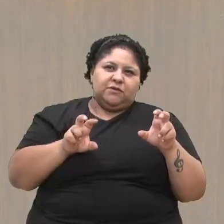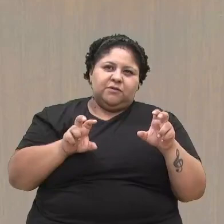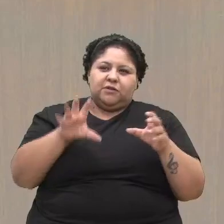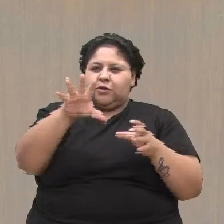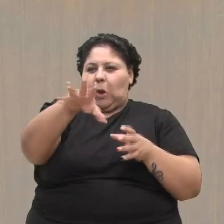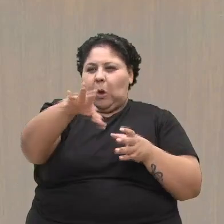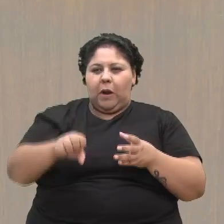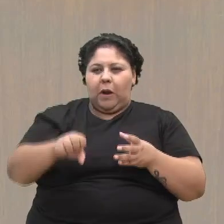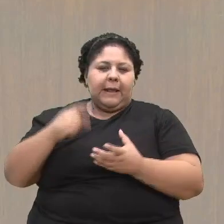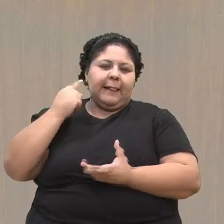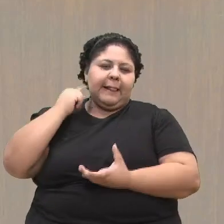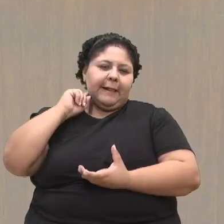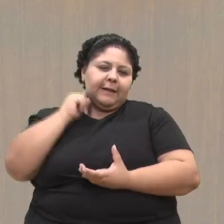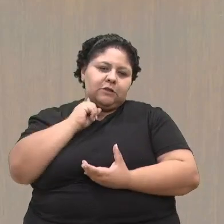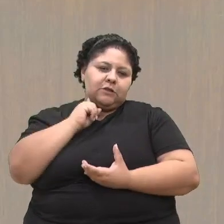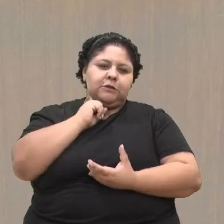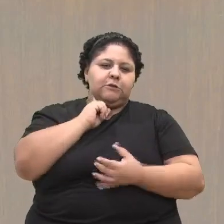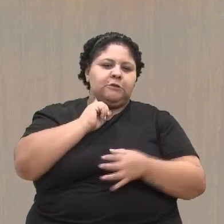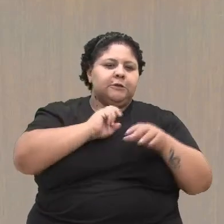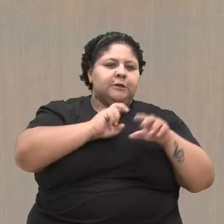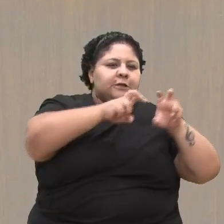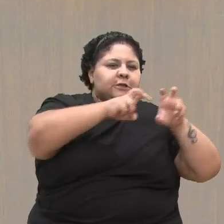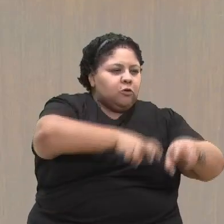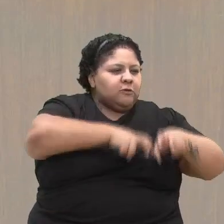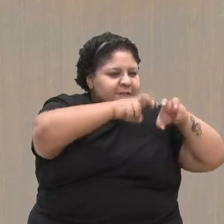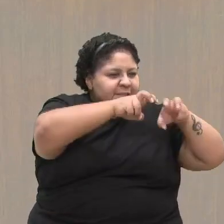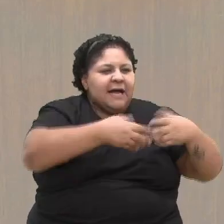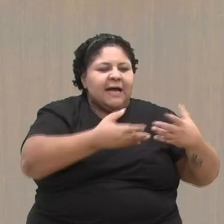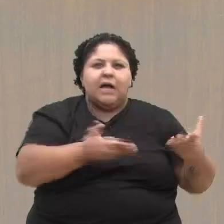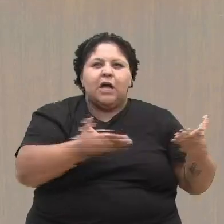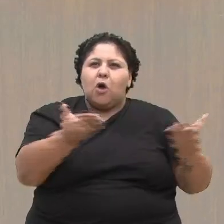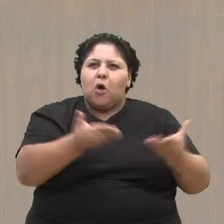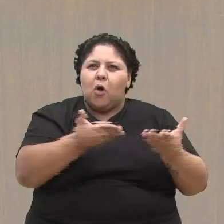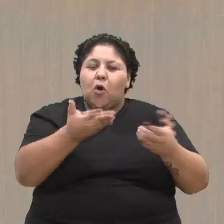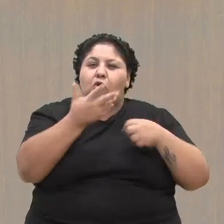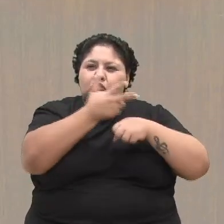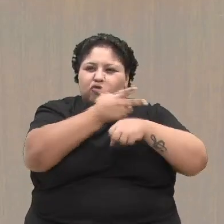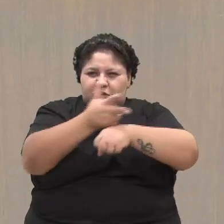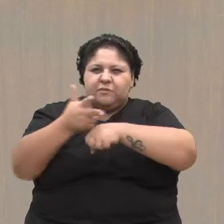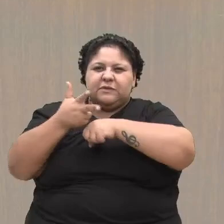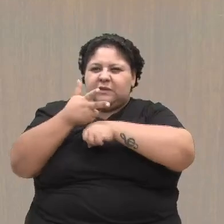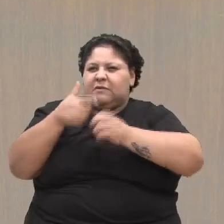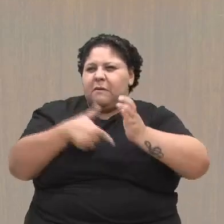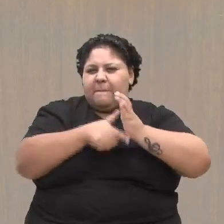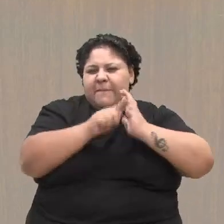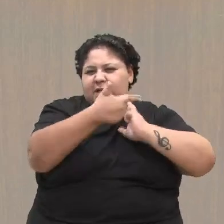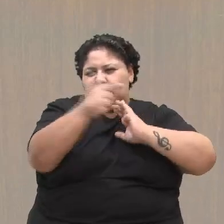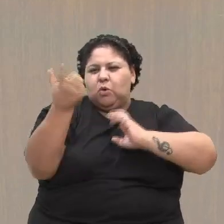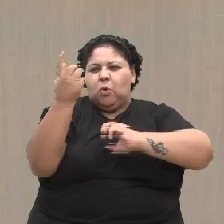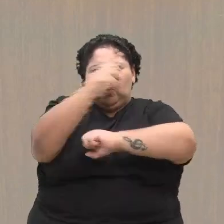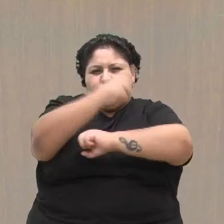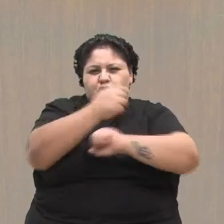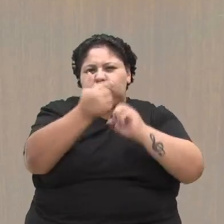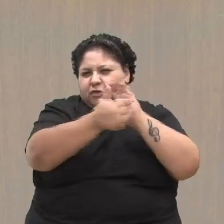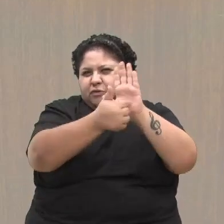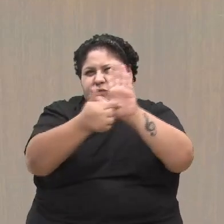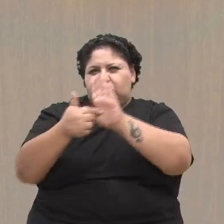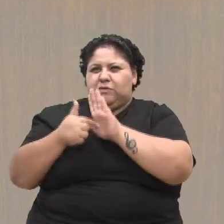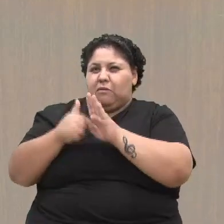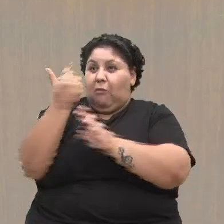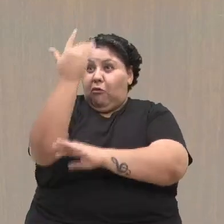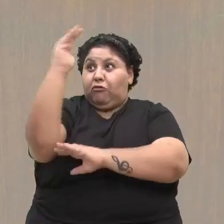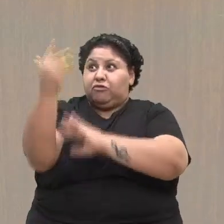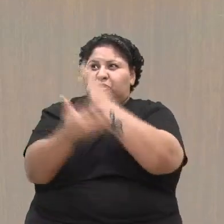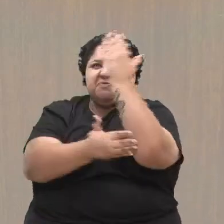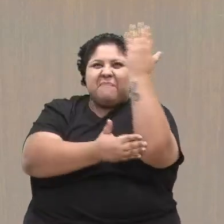do lixo, das roçadas. Hoje eu ia trazer um vídeo, vai ficar para outro momento, dos matos que tem em roda das